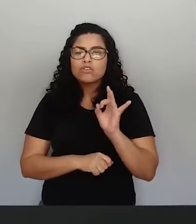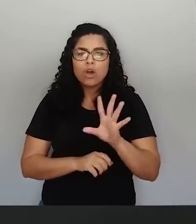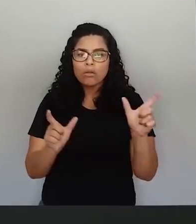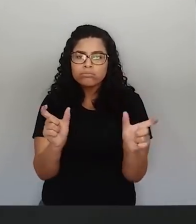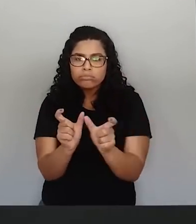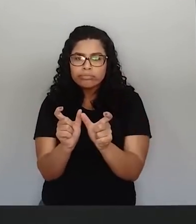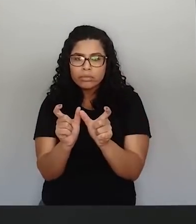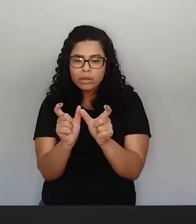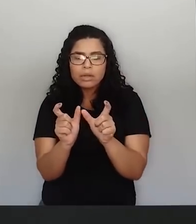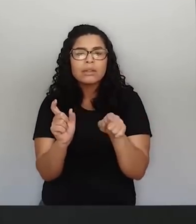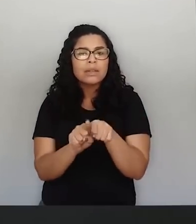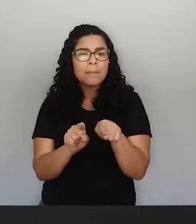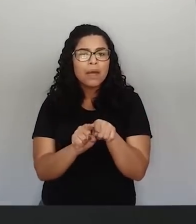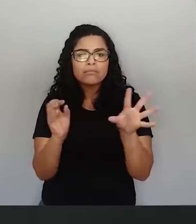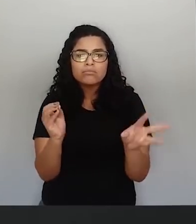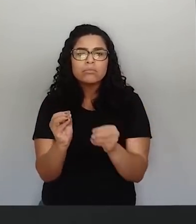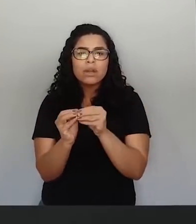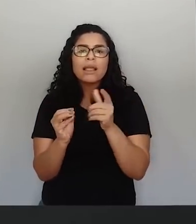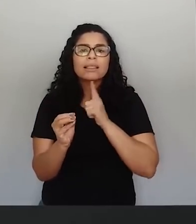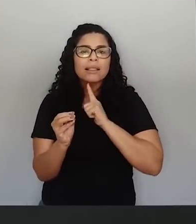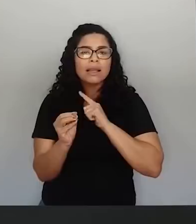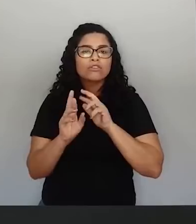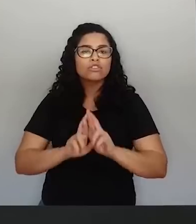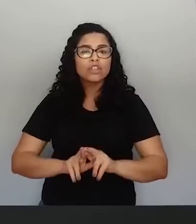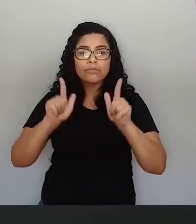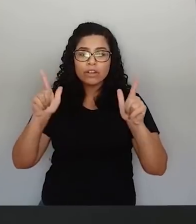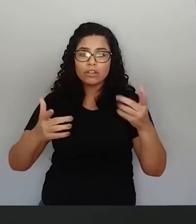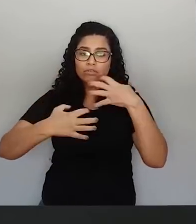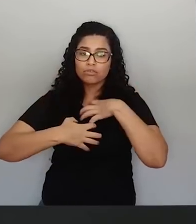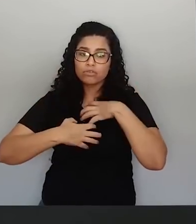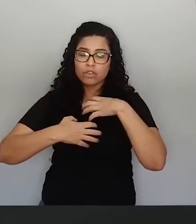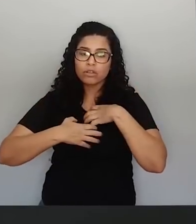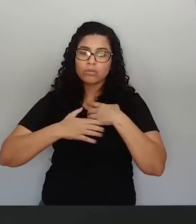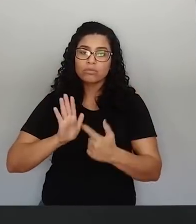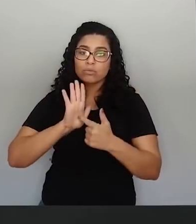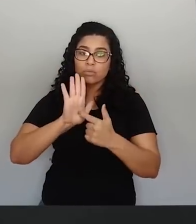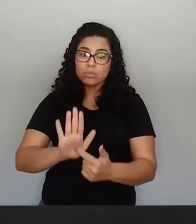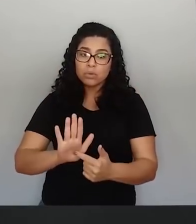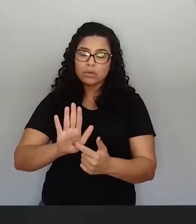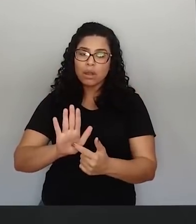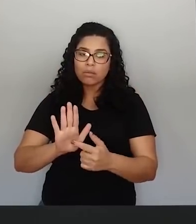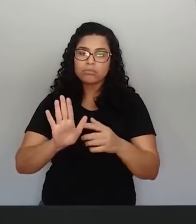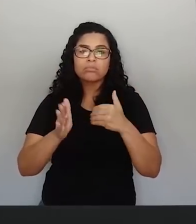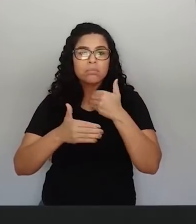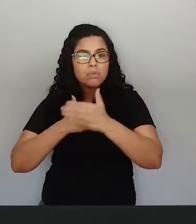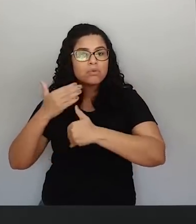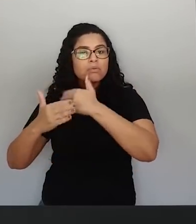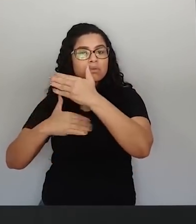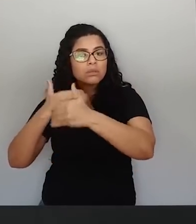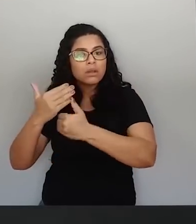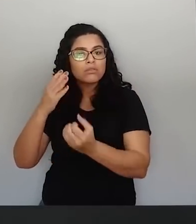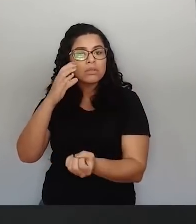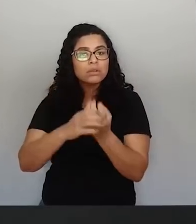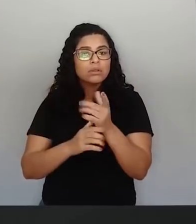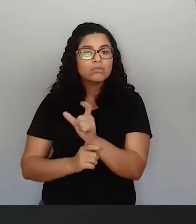É interessante, é importante para você compreender que os processos às vezes são parecidos, mas apresentam distinções. Vamos começar